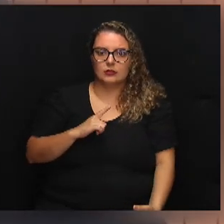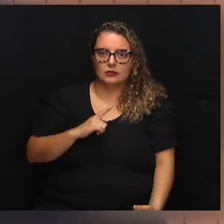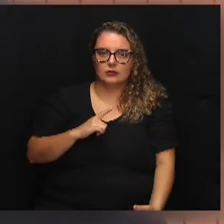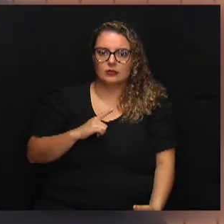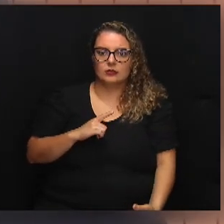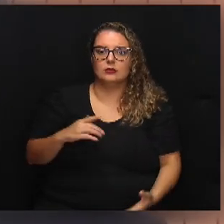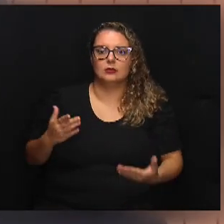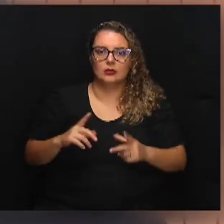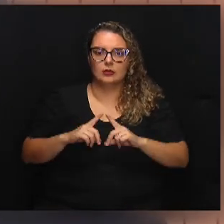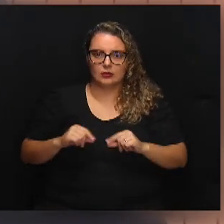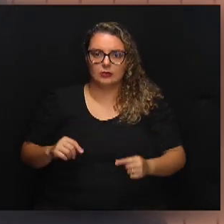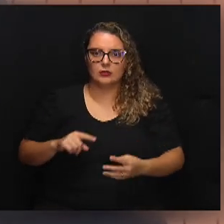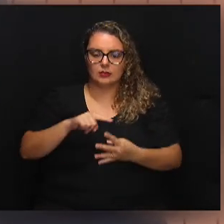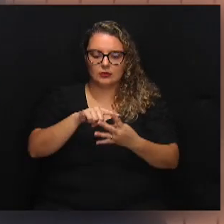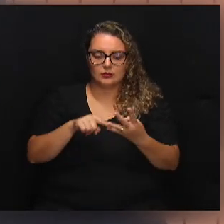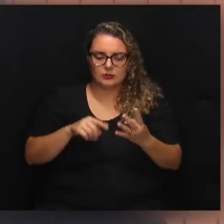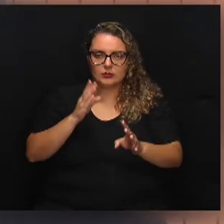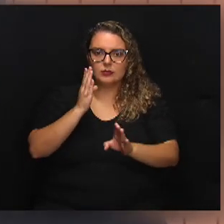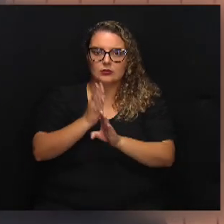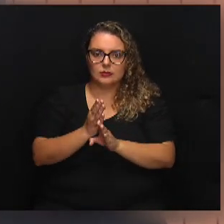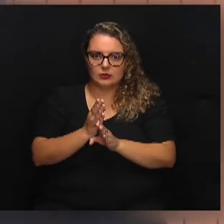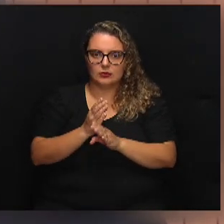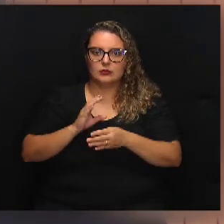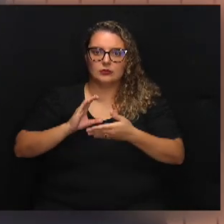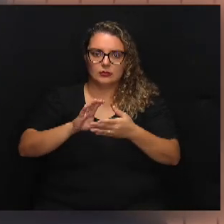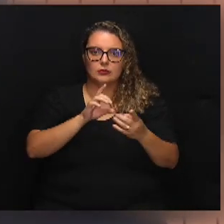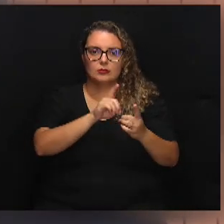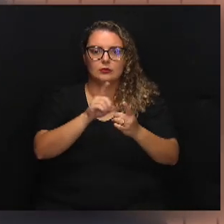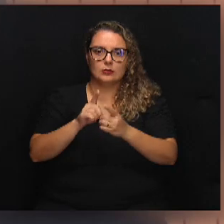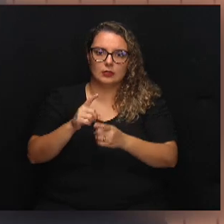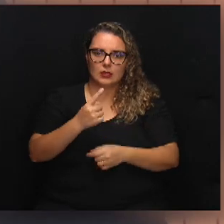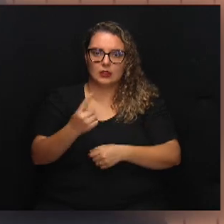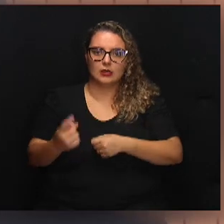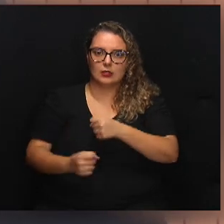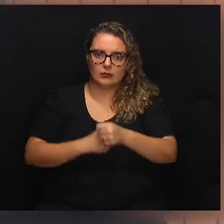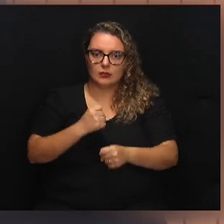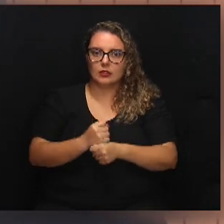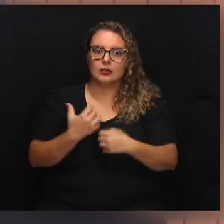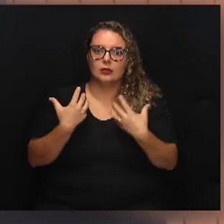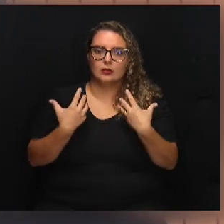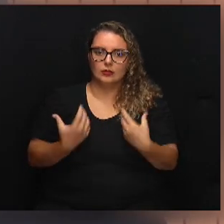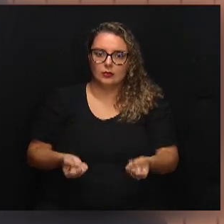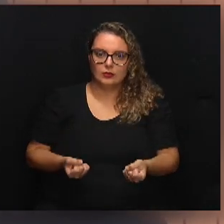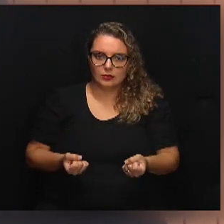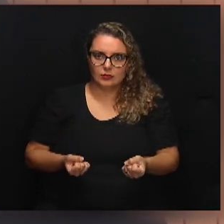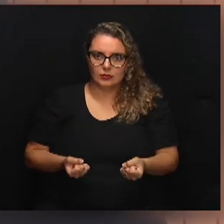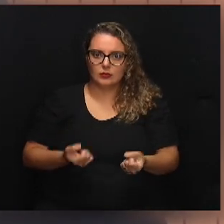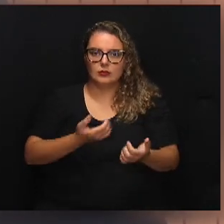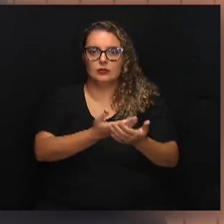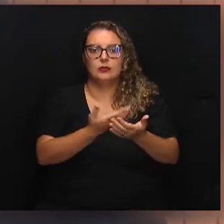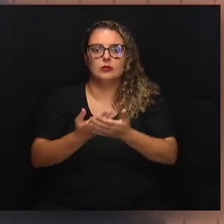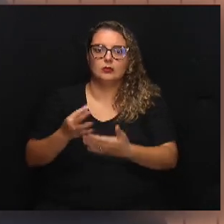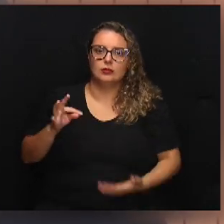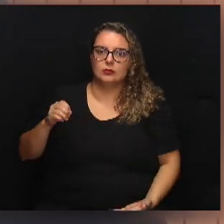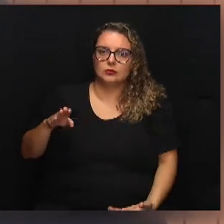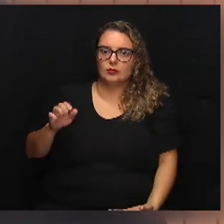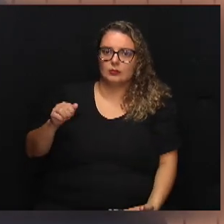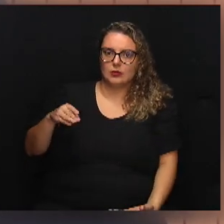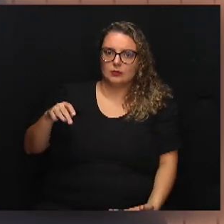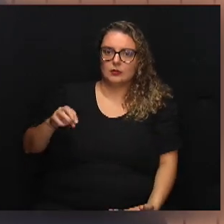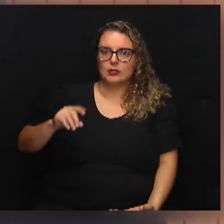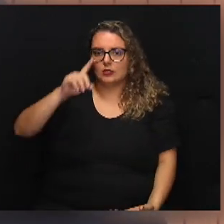agora em Brasília, são 4 encontros do Conselho Consultivo por ano, que recebe os estudos de tombamento e define